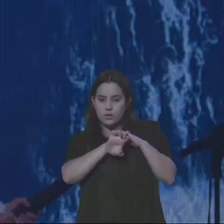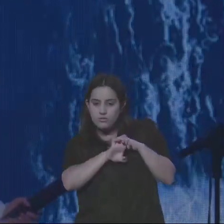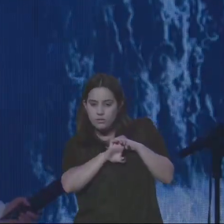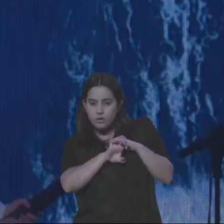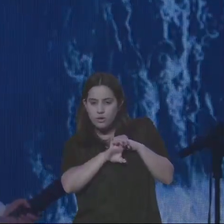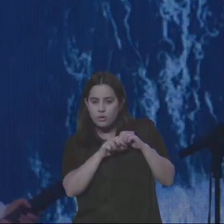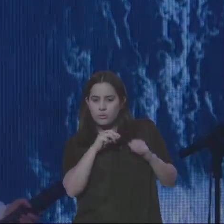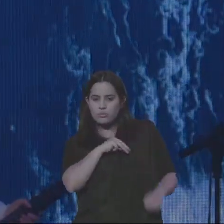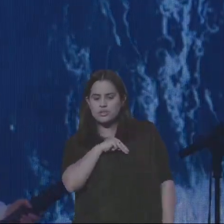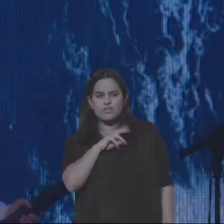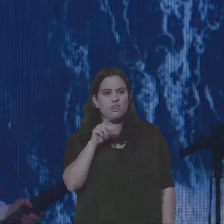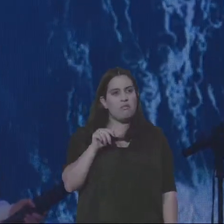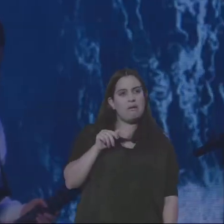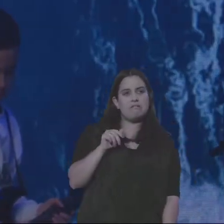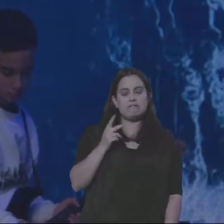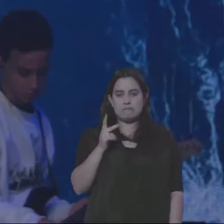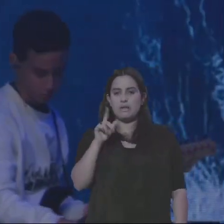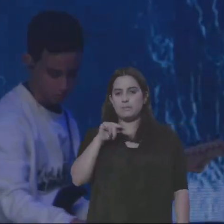@OneFlowMinistério?